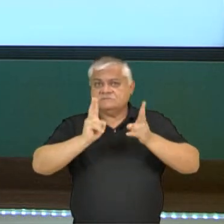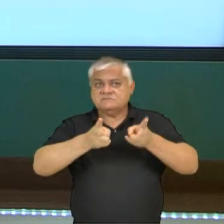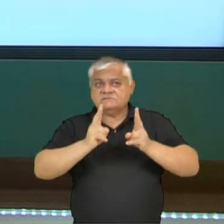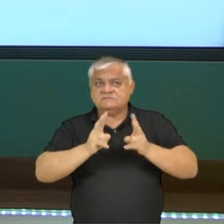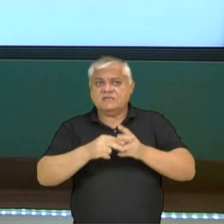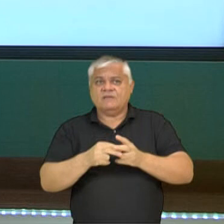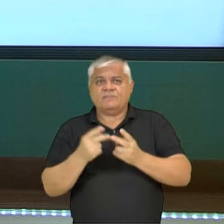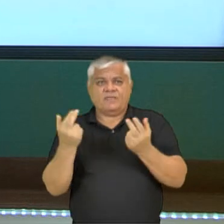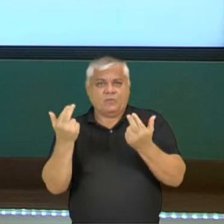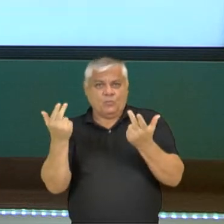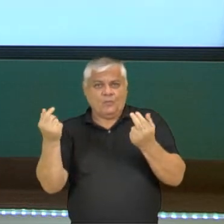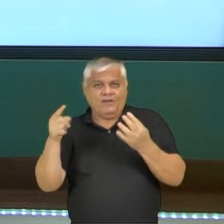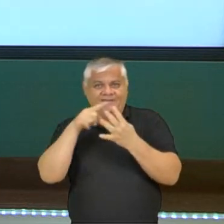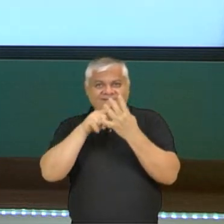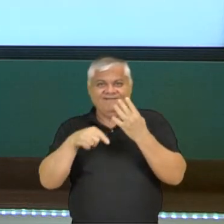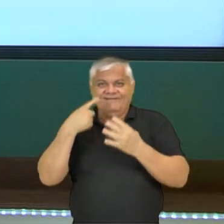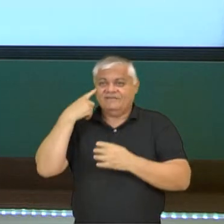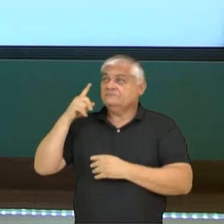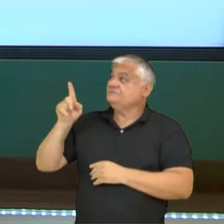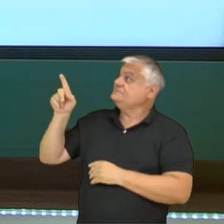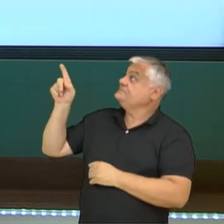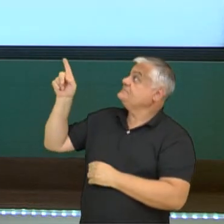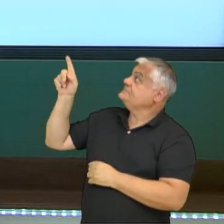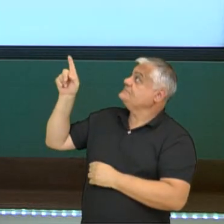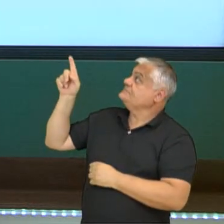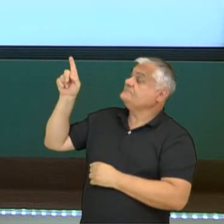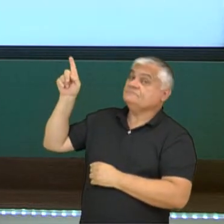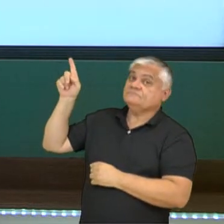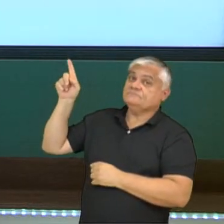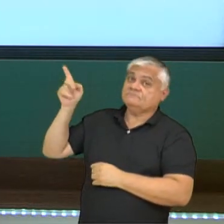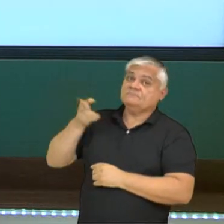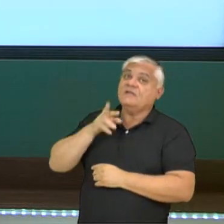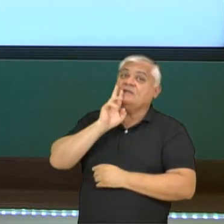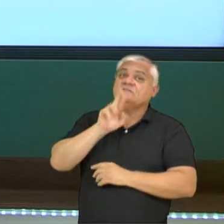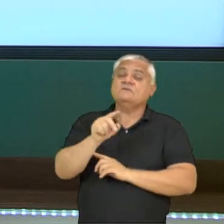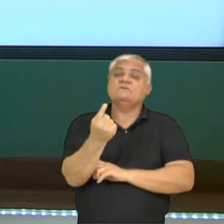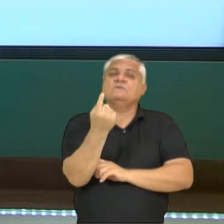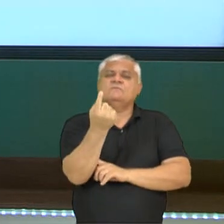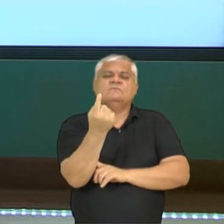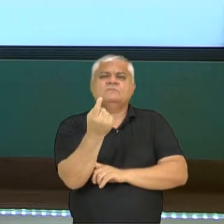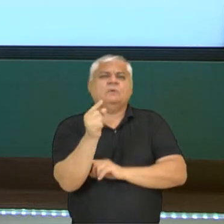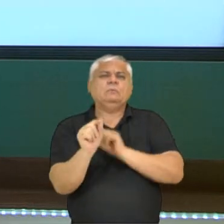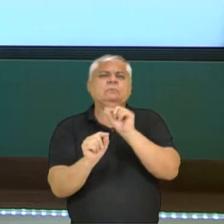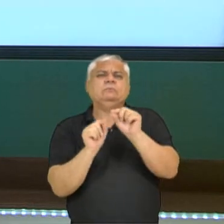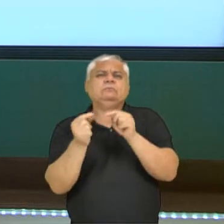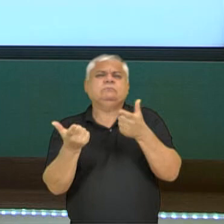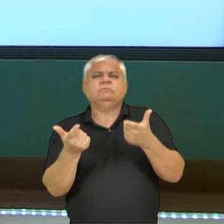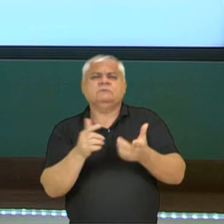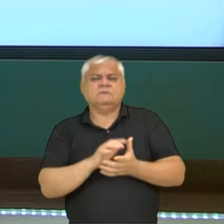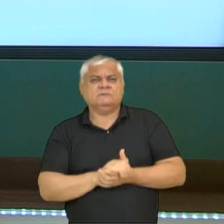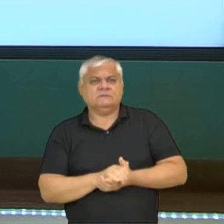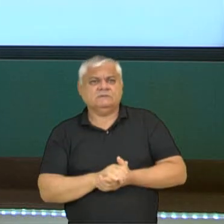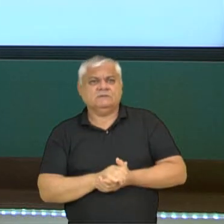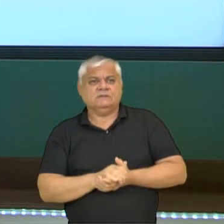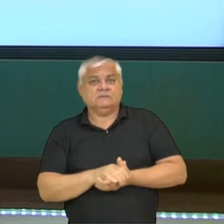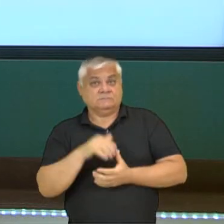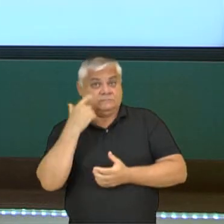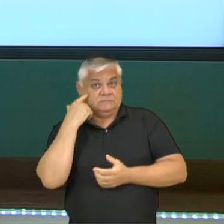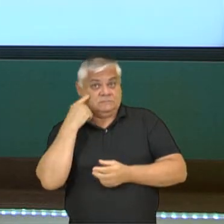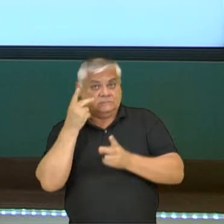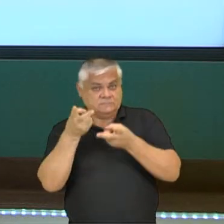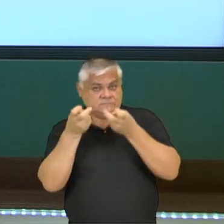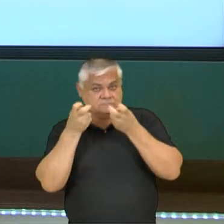1 nessas 4 multiplicações. E o que isso quer dizer, hein? Então,